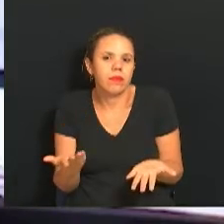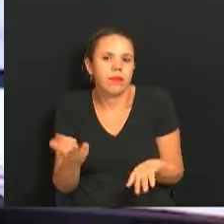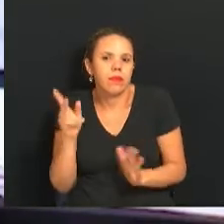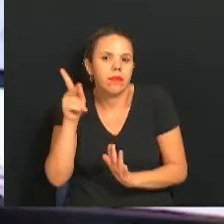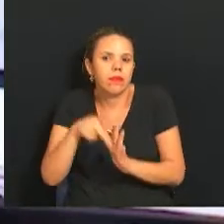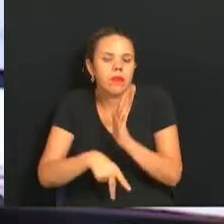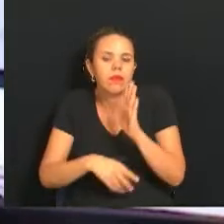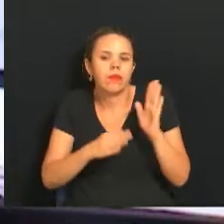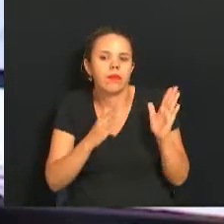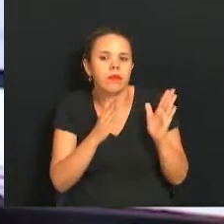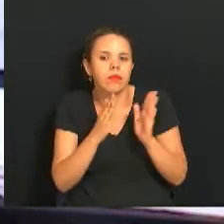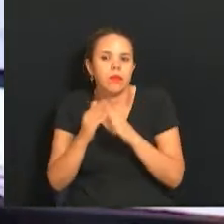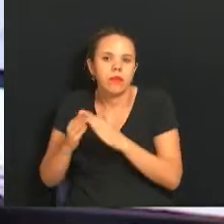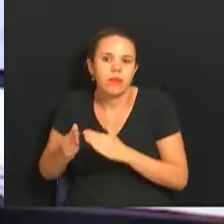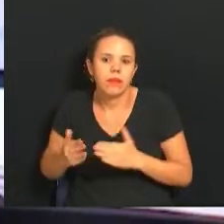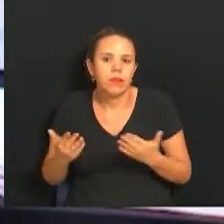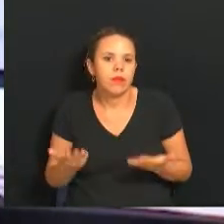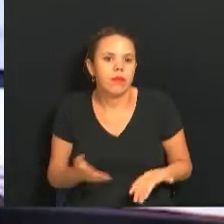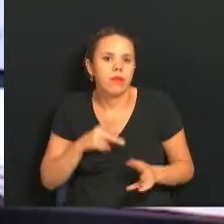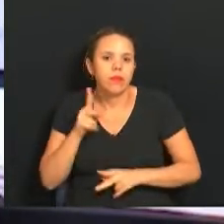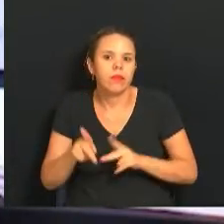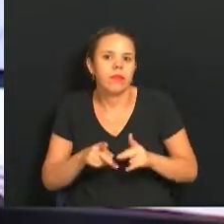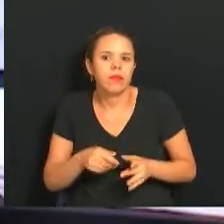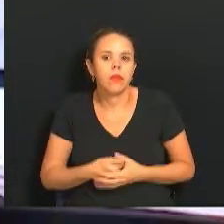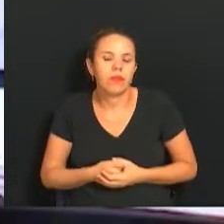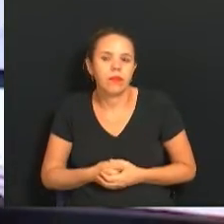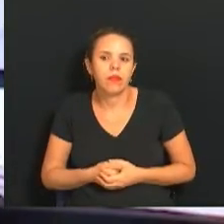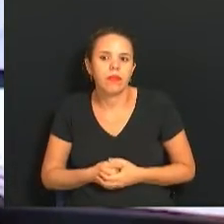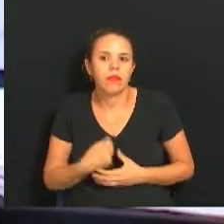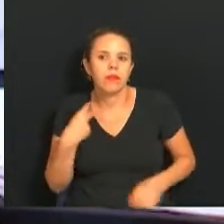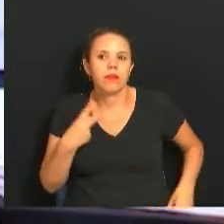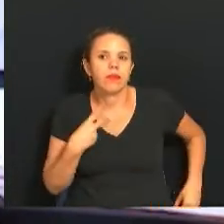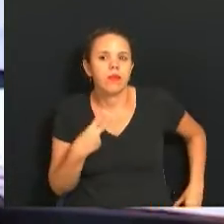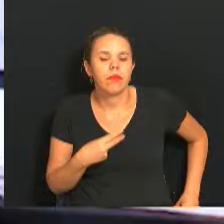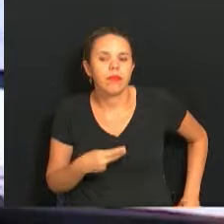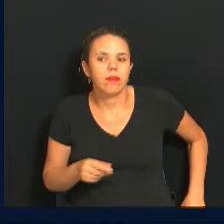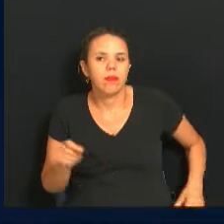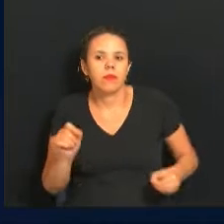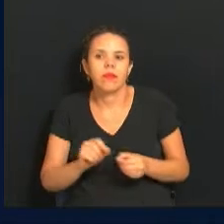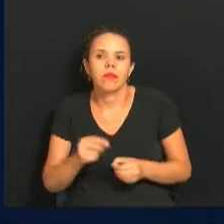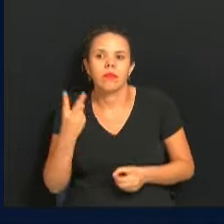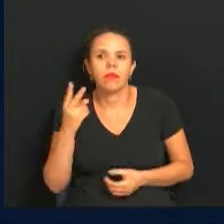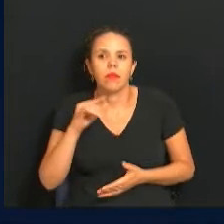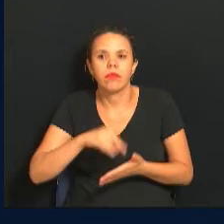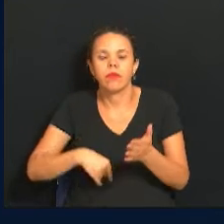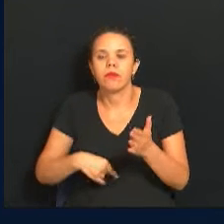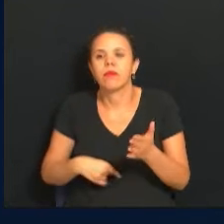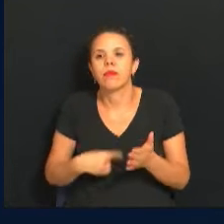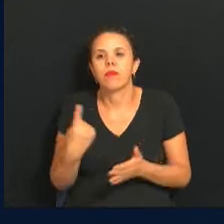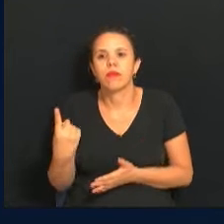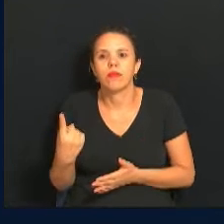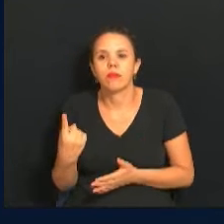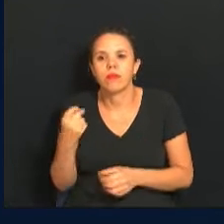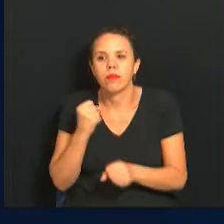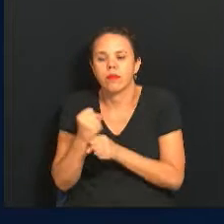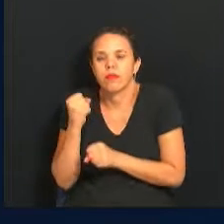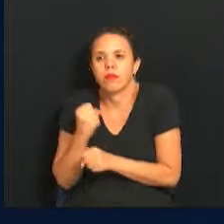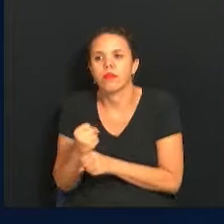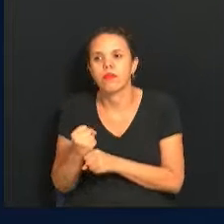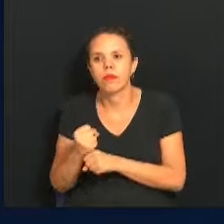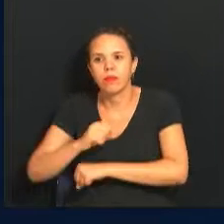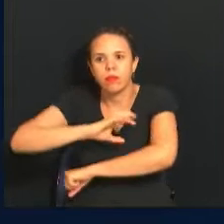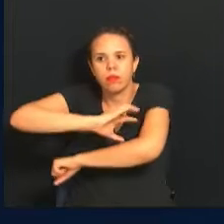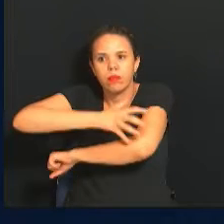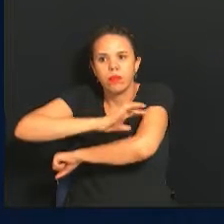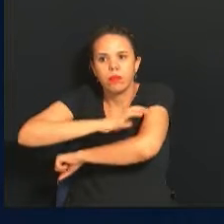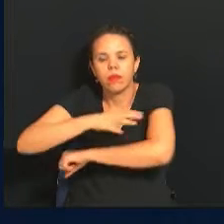de moradia, moradia popular? A parlamentar fez ainda duas indicações. Uma para a construção de uma praça com